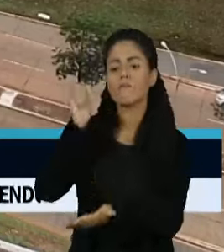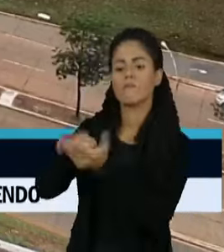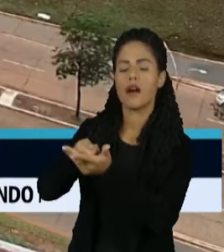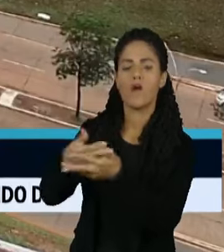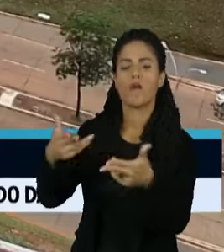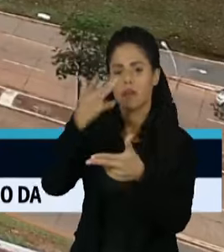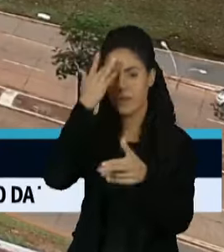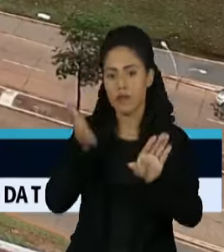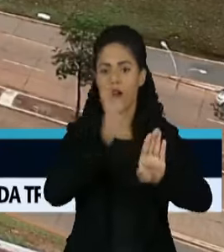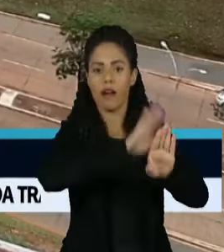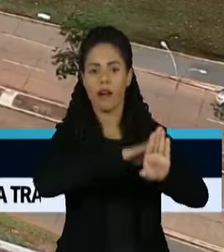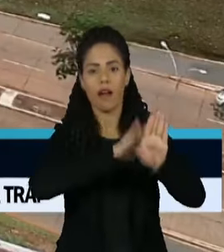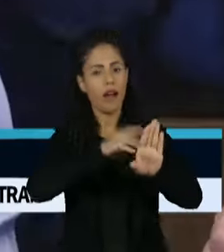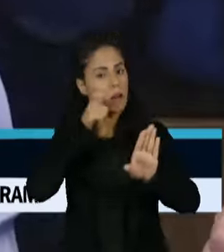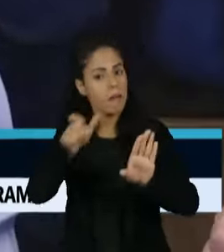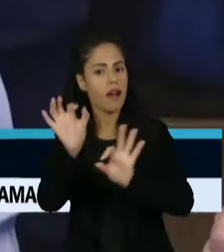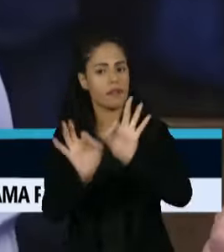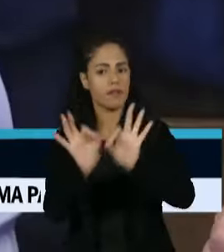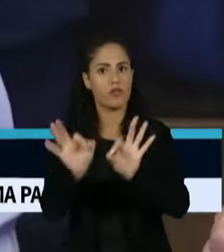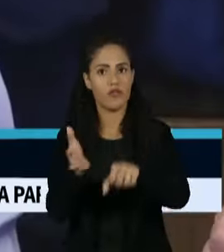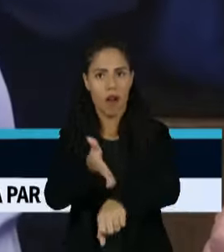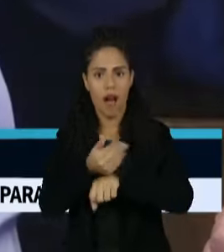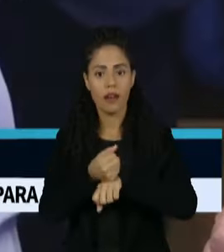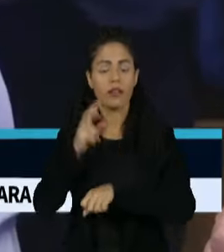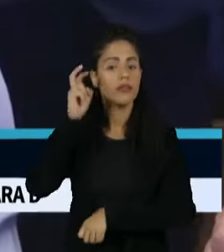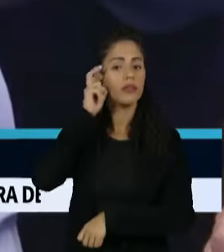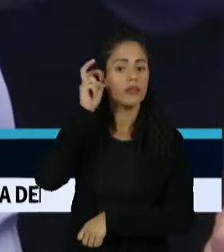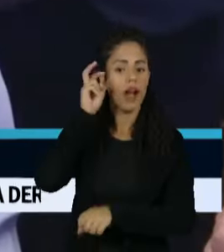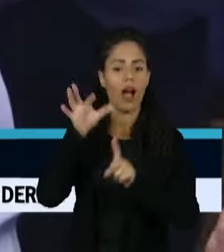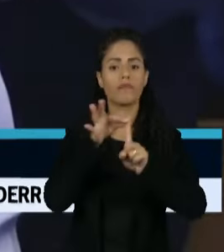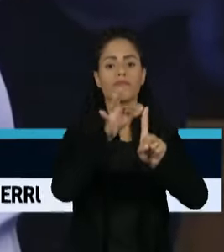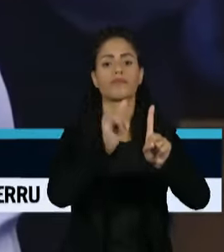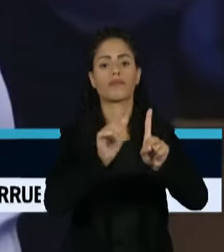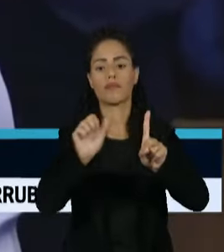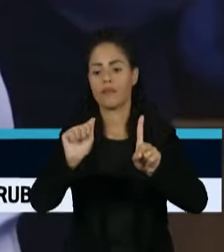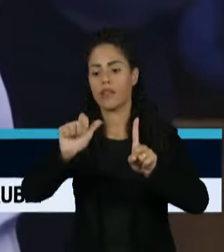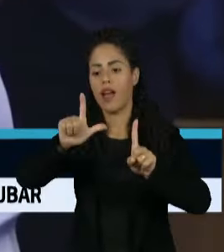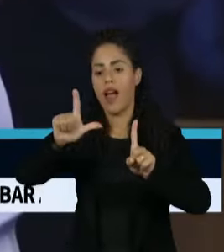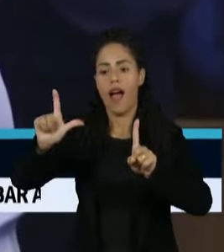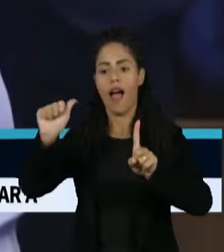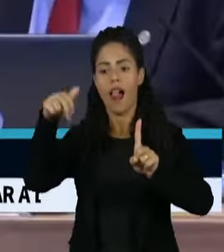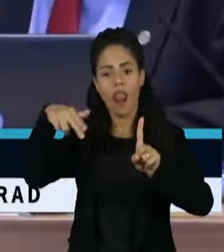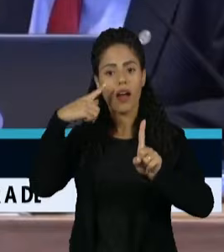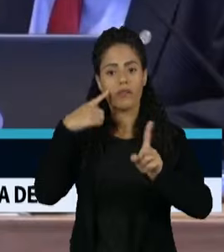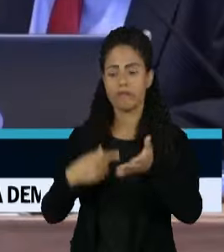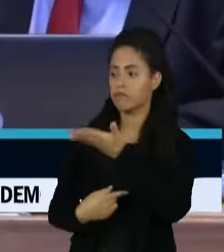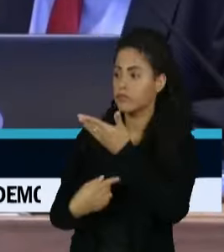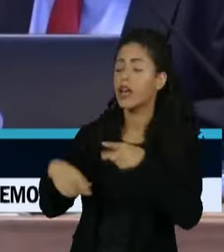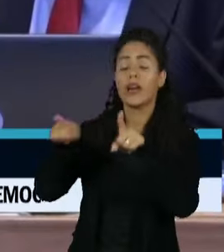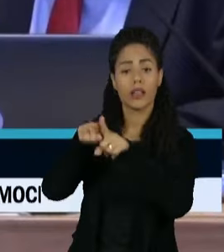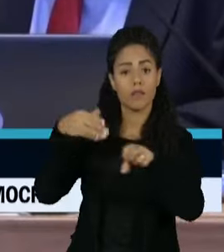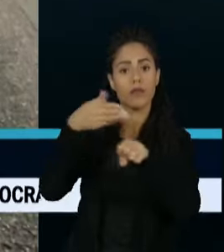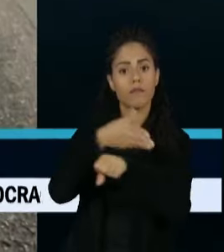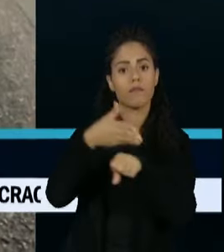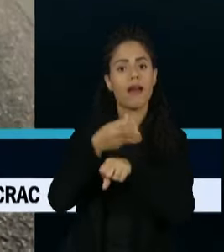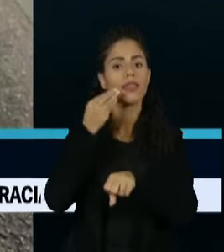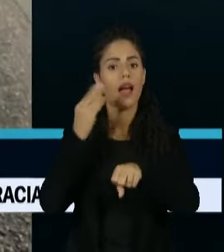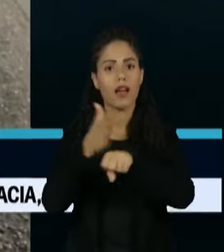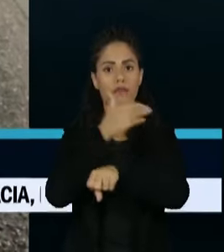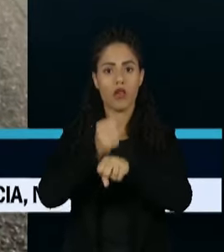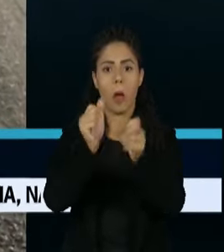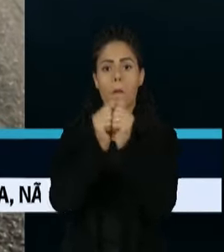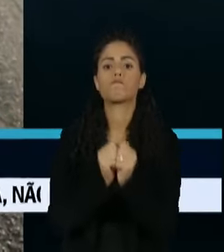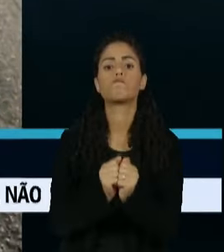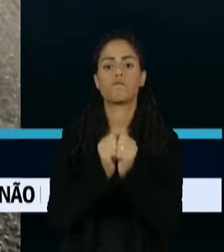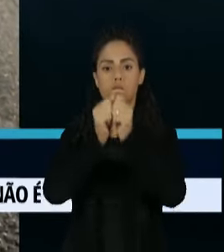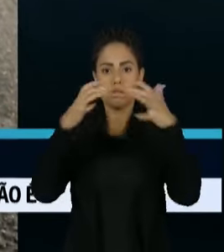quem planejou os atentados. Na quinta-feira será ouvido Alain Diego dos Santos, um dos envolvidos na tentativa de explodir uma